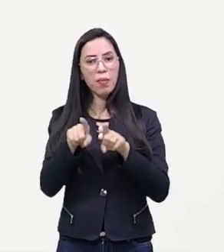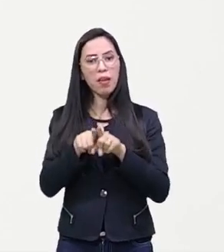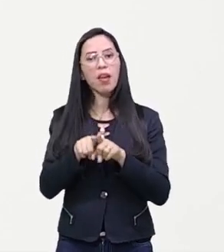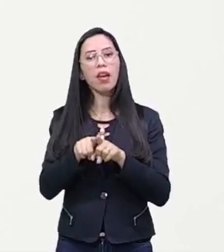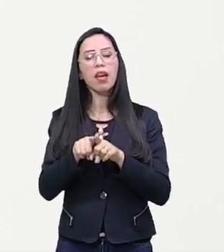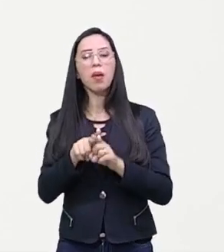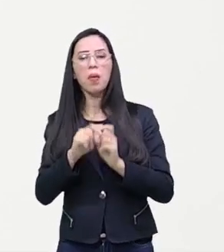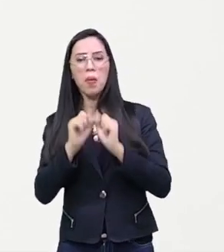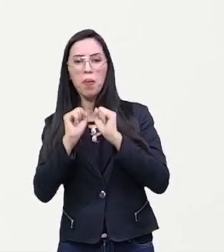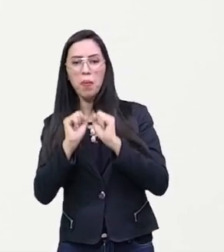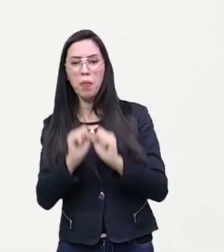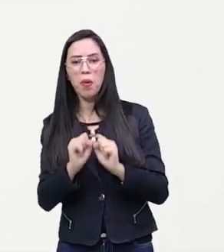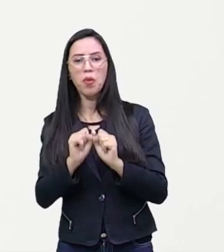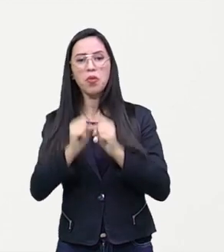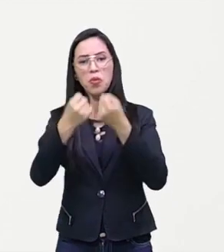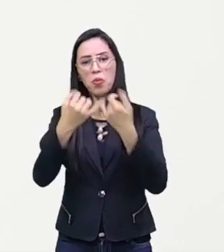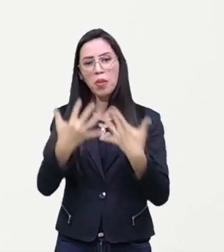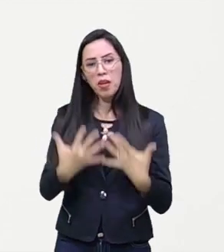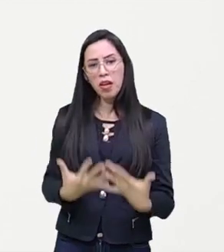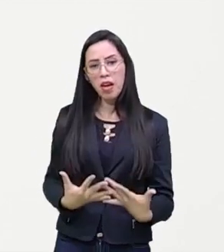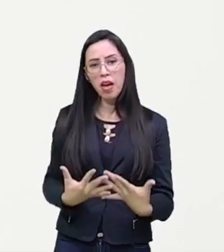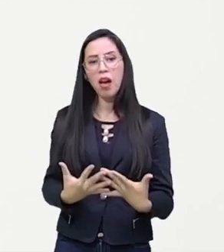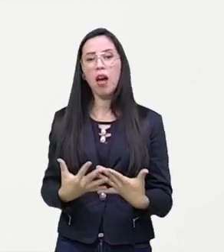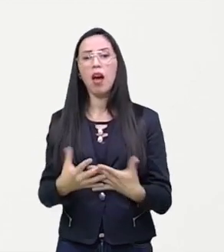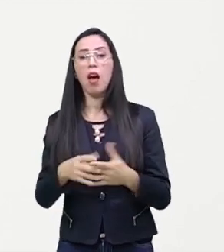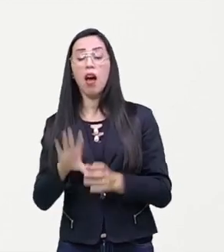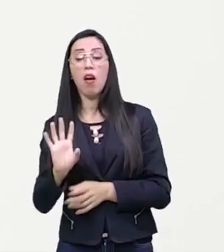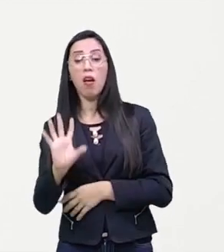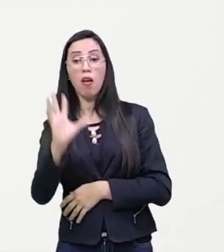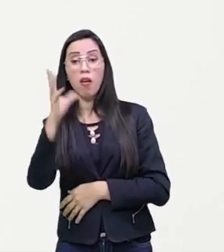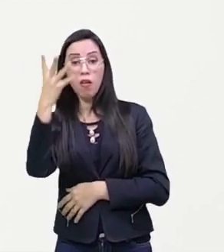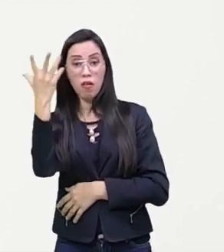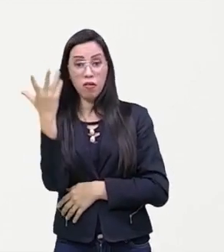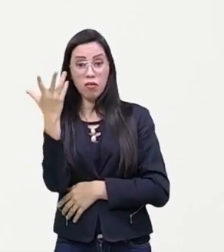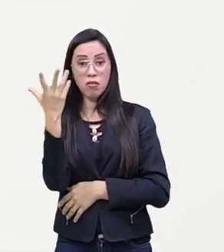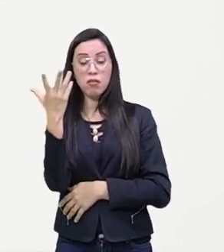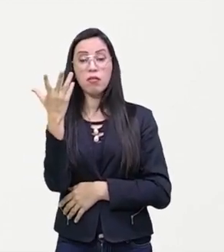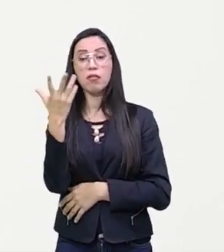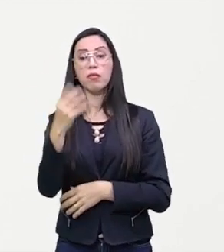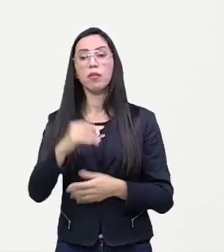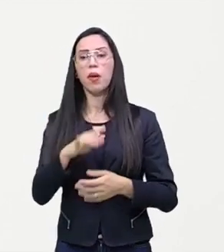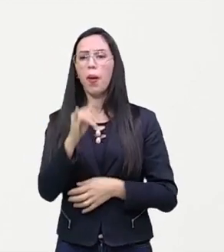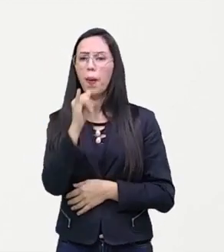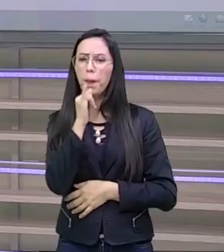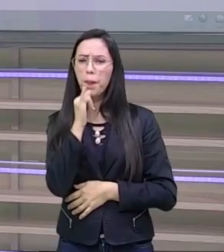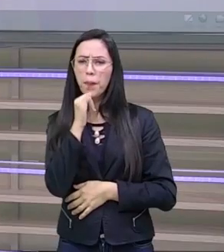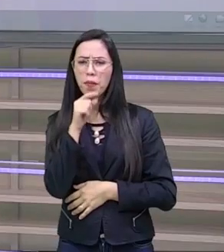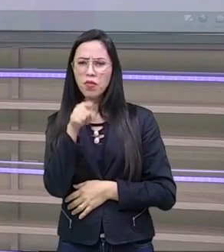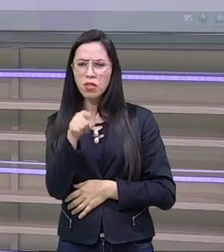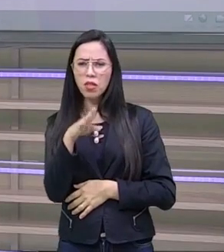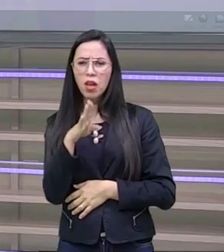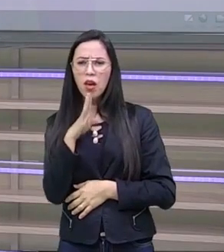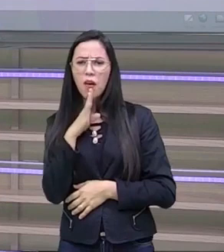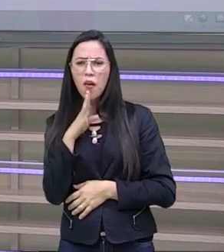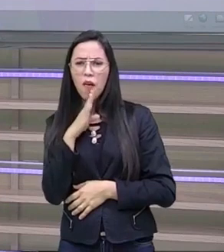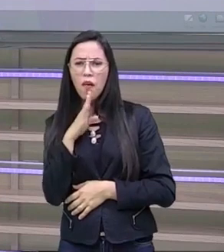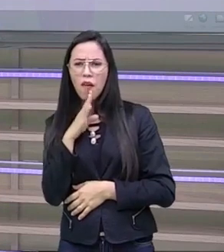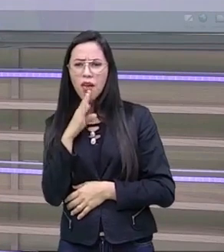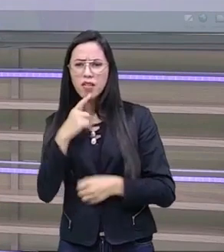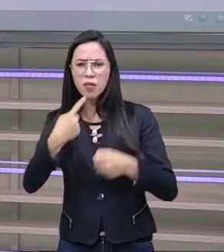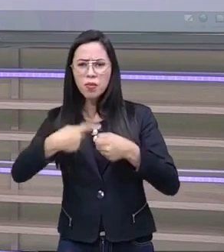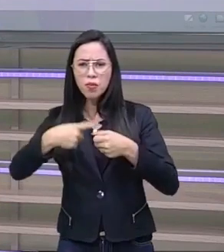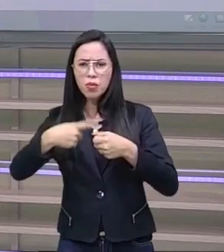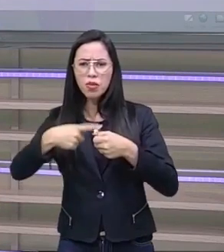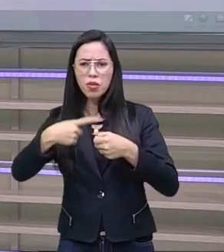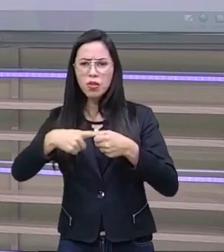explicar fenômenos ou acontecimentos. Quem conhece o município de Parintins? Quem